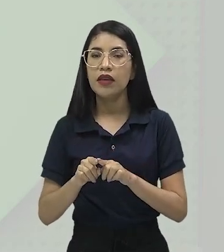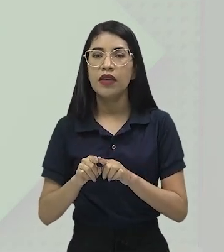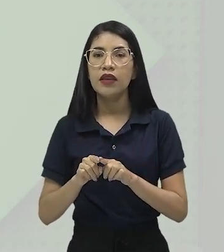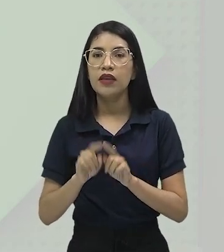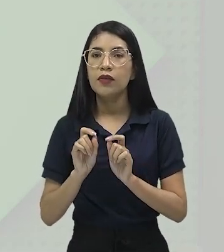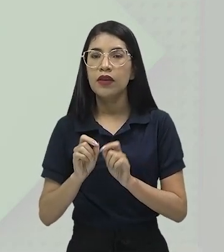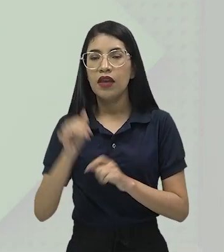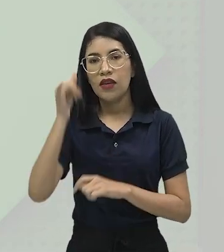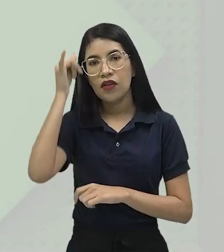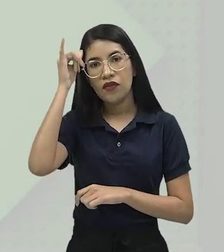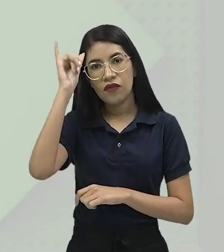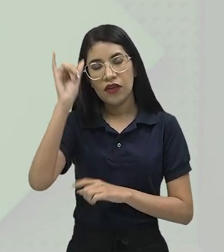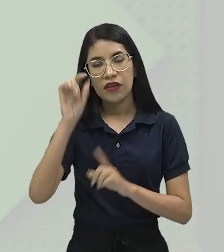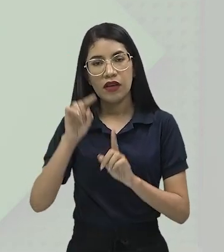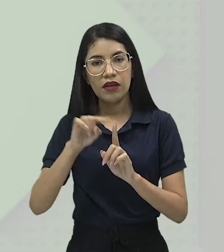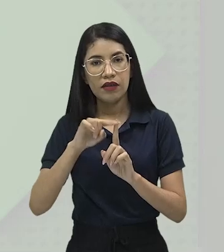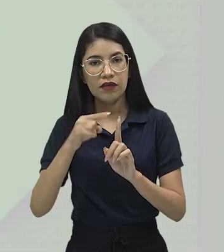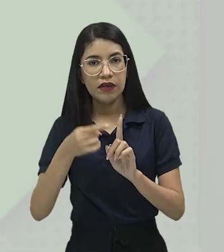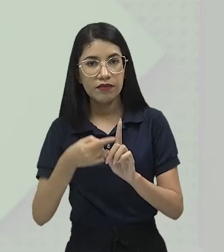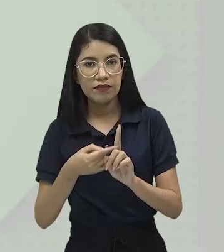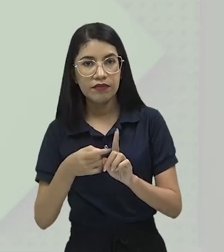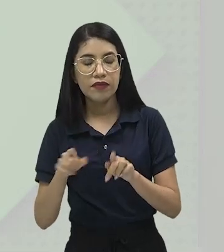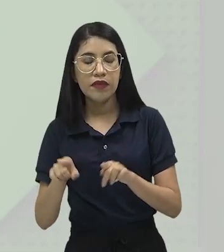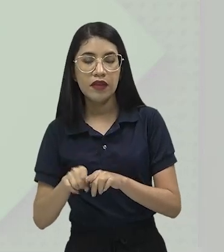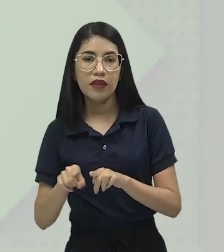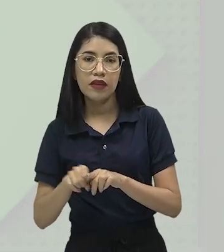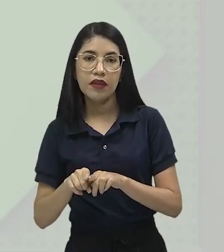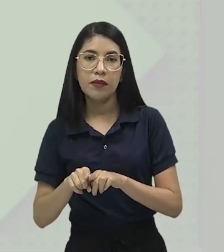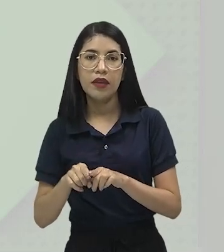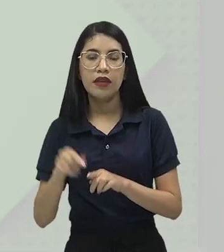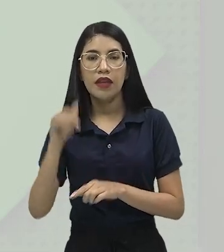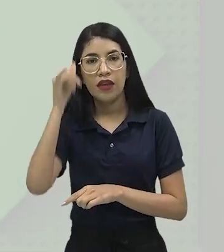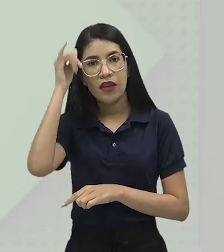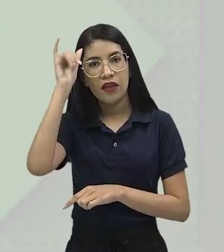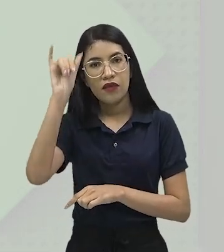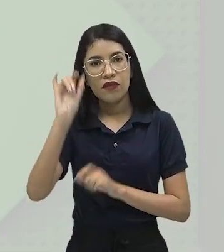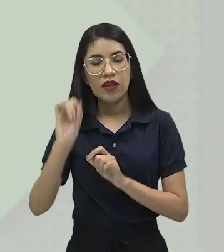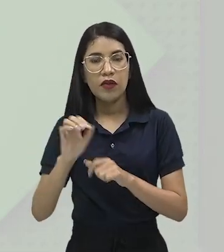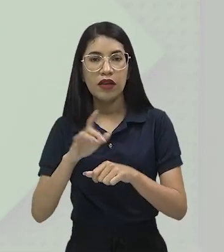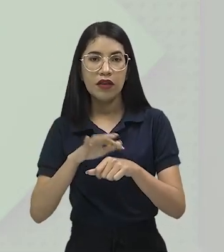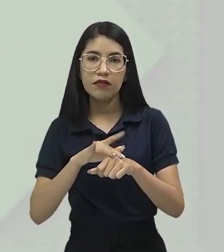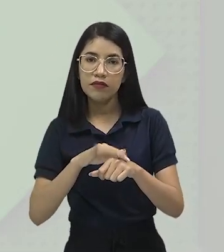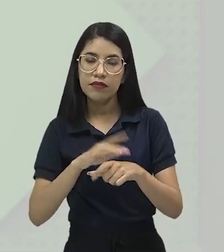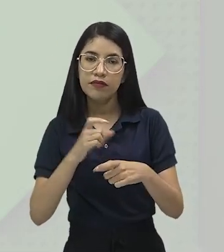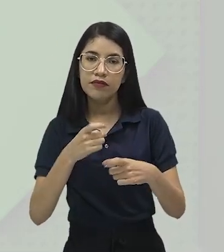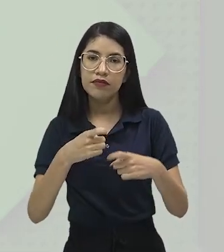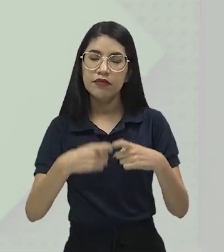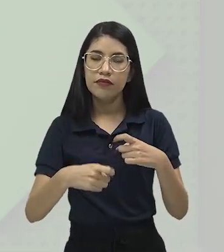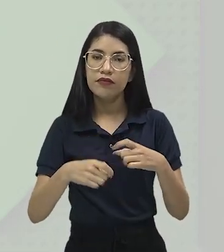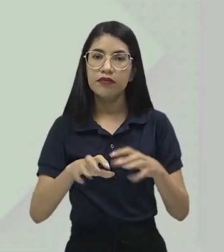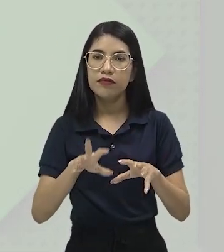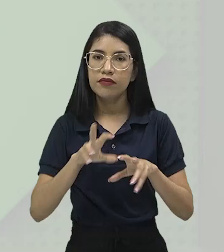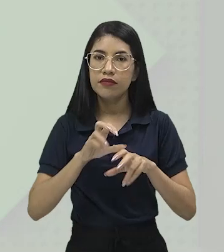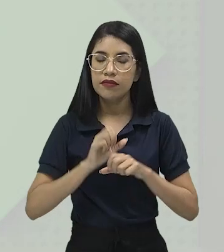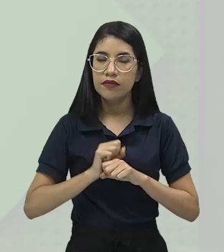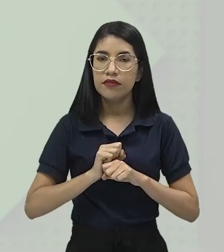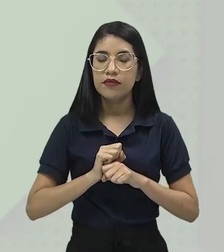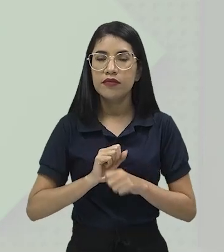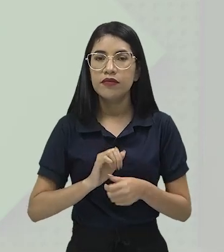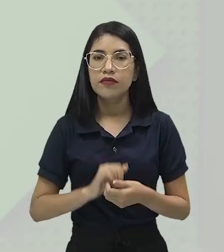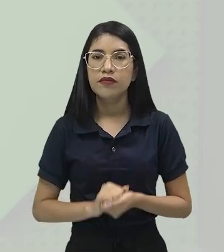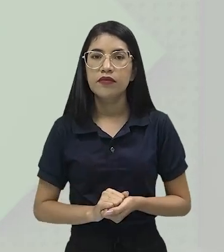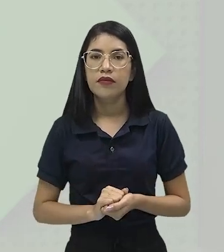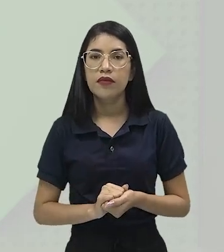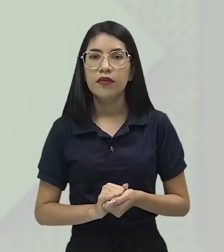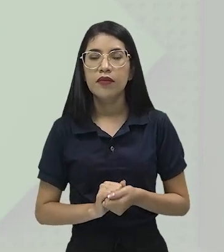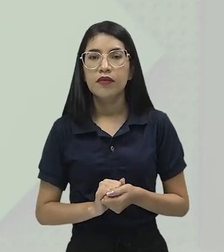de impedir uma fecundação, eles podem impedir o contágio, né, a contaminação com micro-organismos,